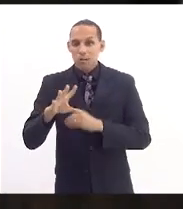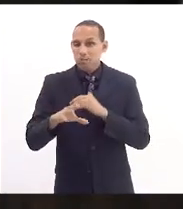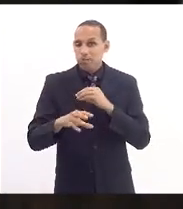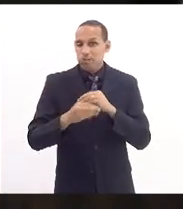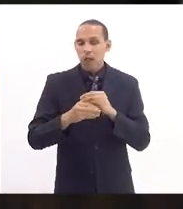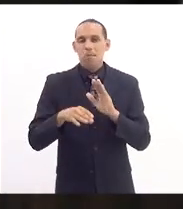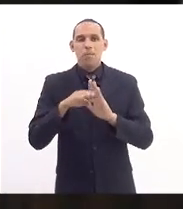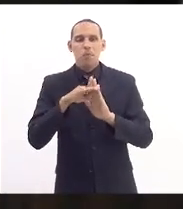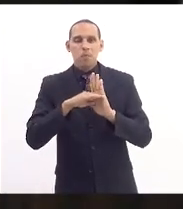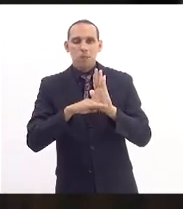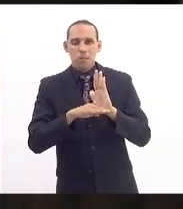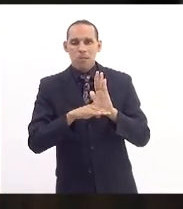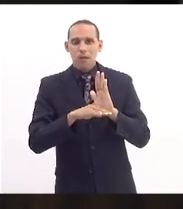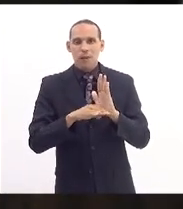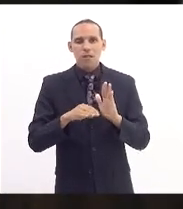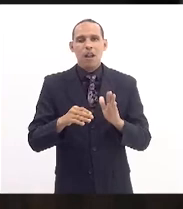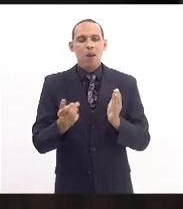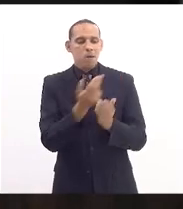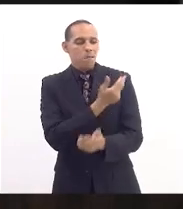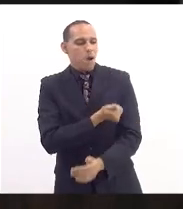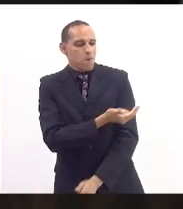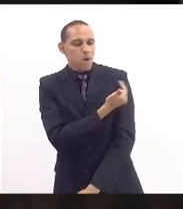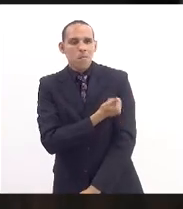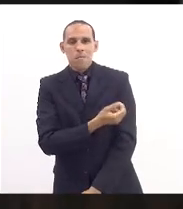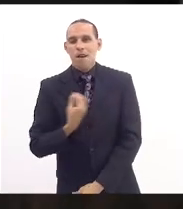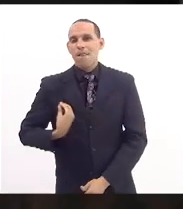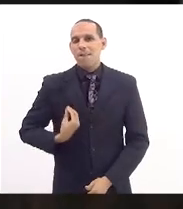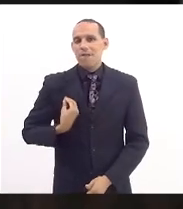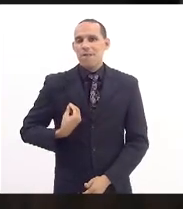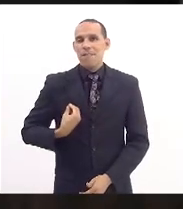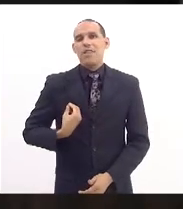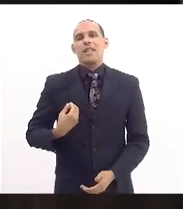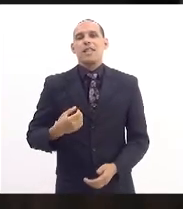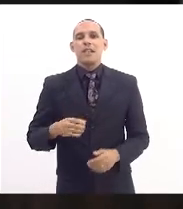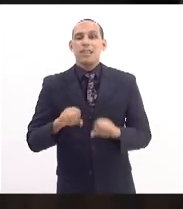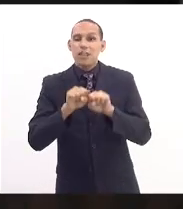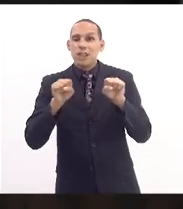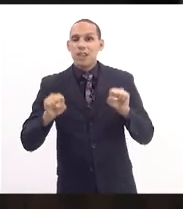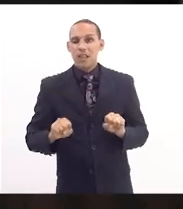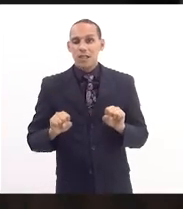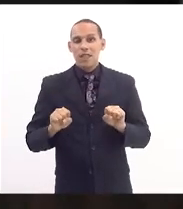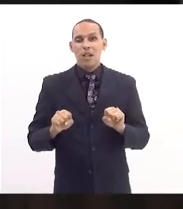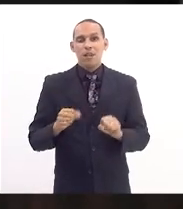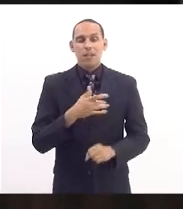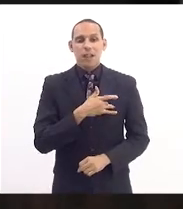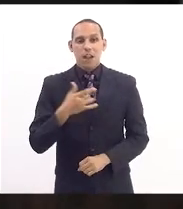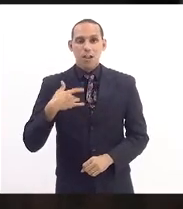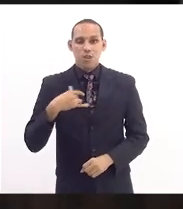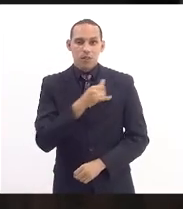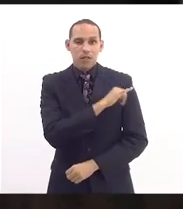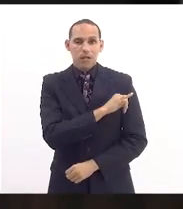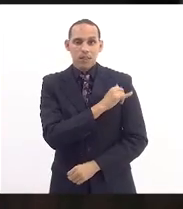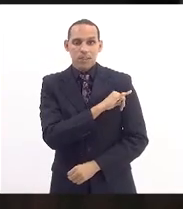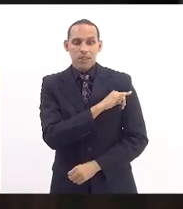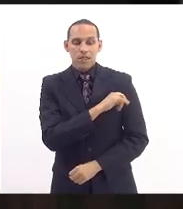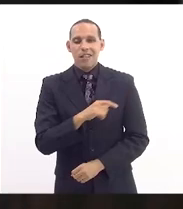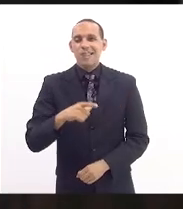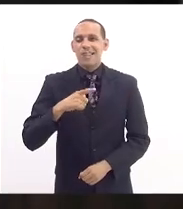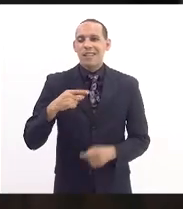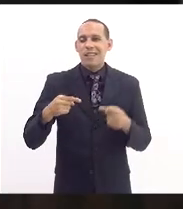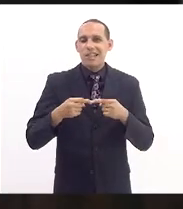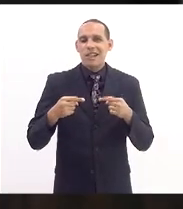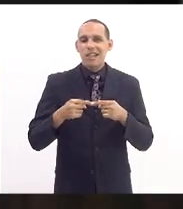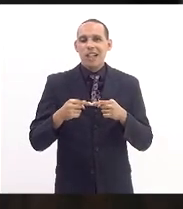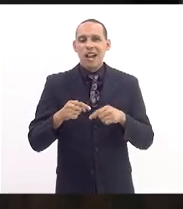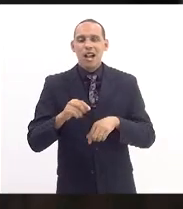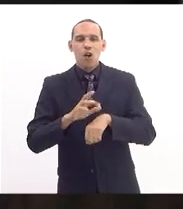do programa tatuando pela vida no Sistema de Saúde do Estado do Rio de Janeiro que possuam serviços saúde relacionados ao